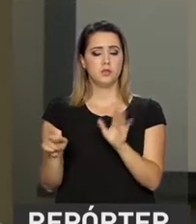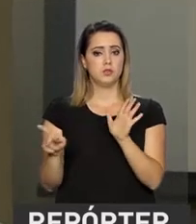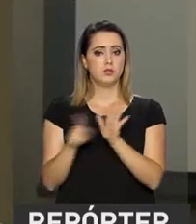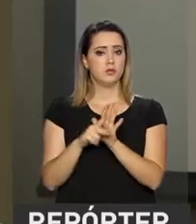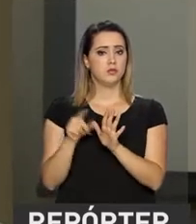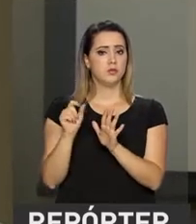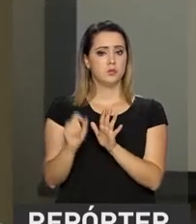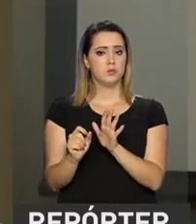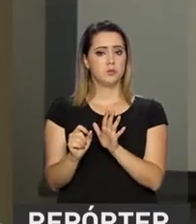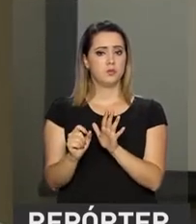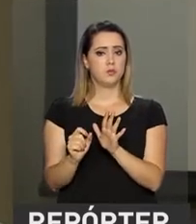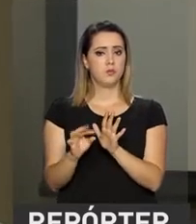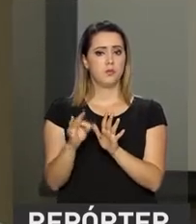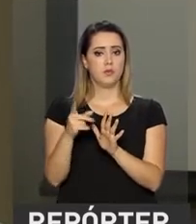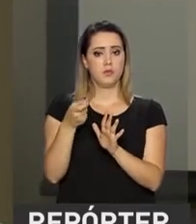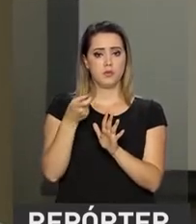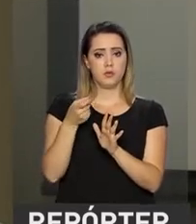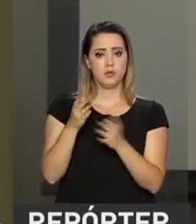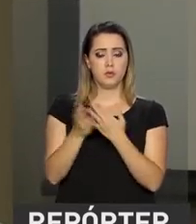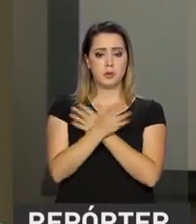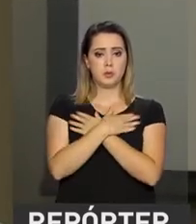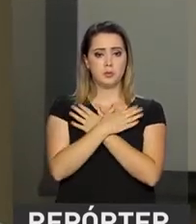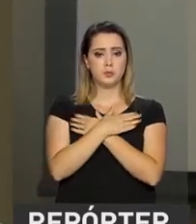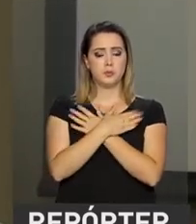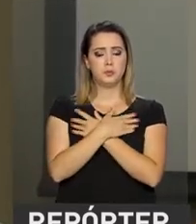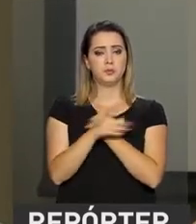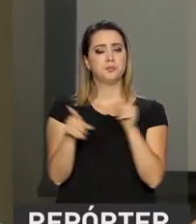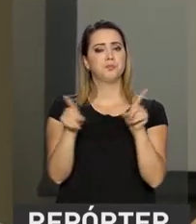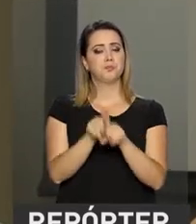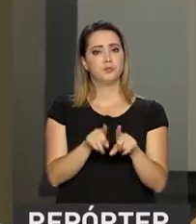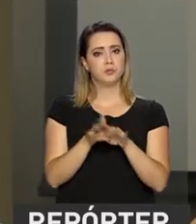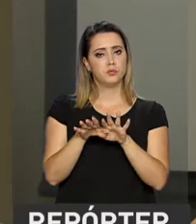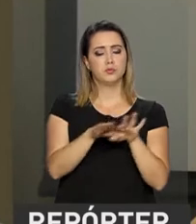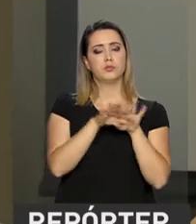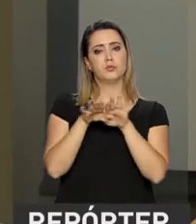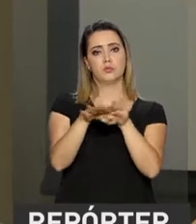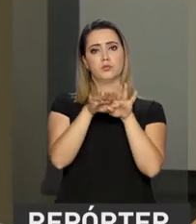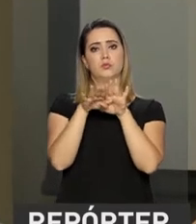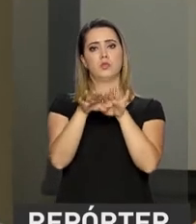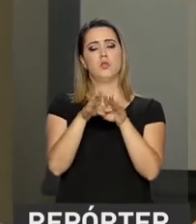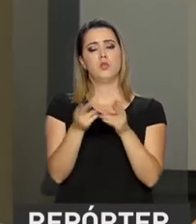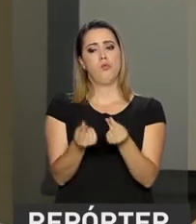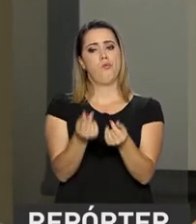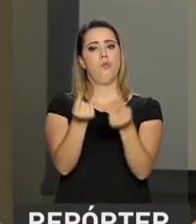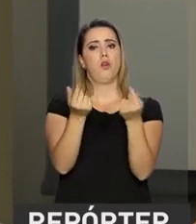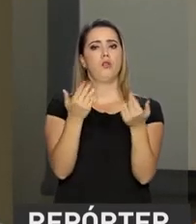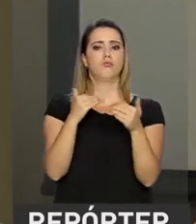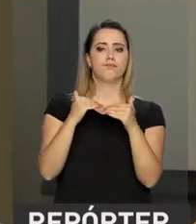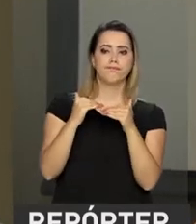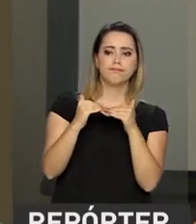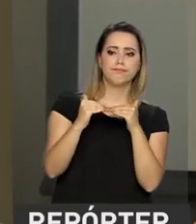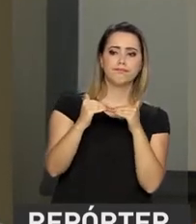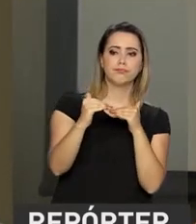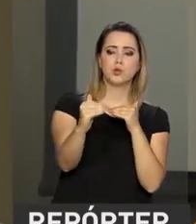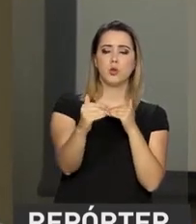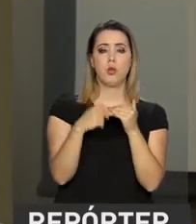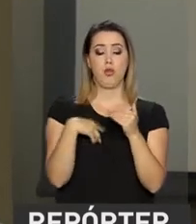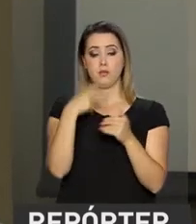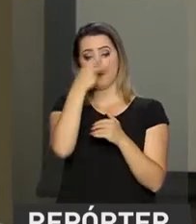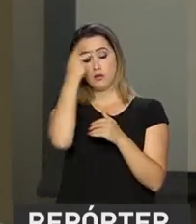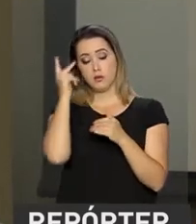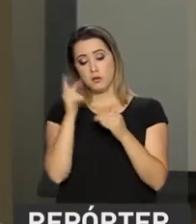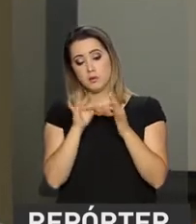a própria redução na taxa de desemprego e também uma estabilização dos níveis de preço, que tem levado as